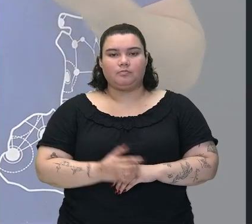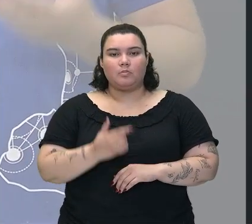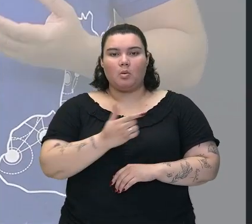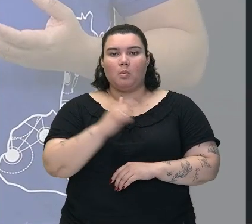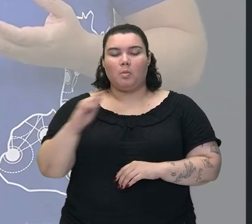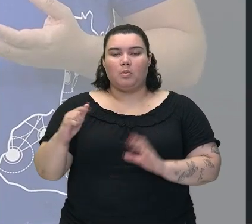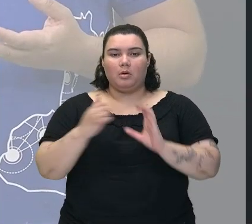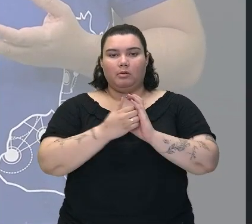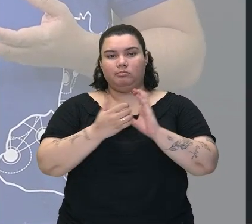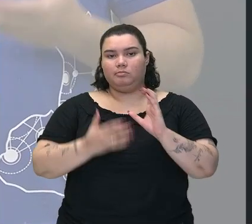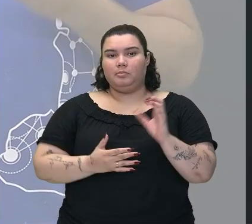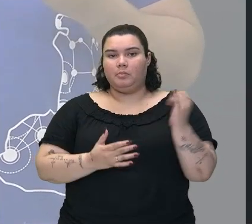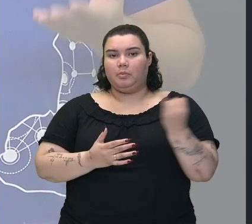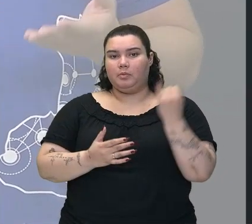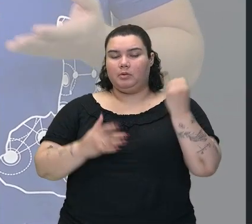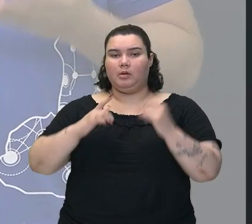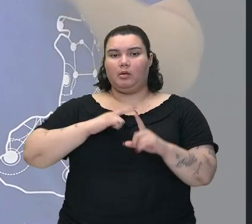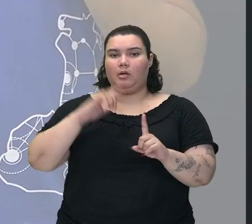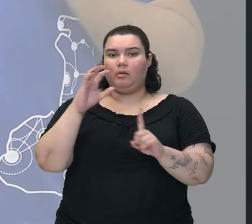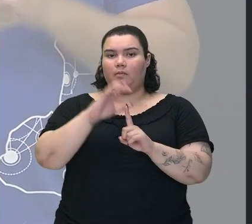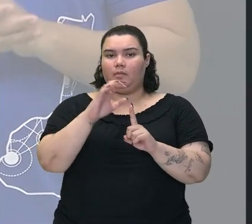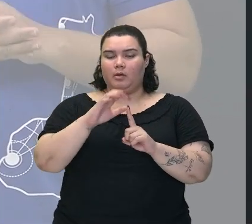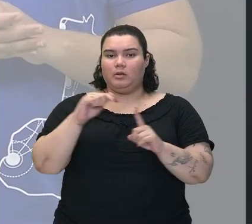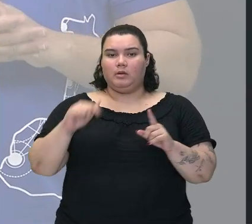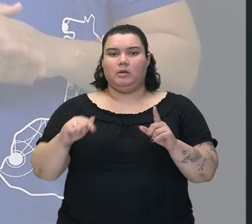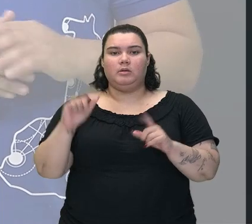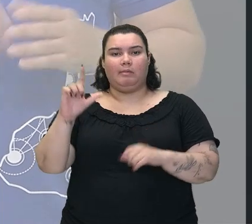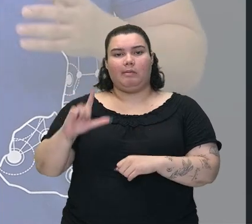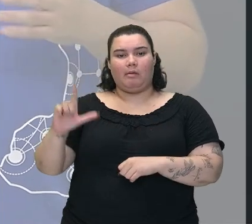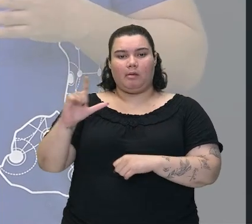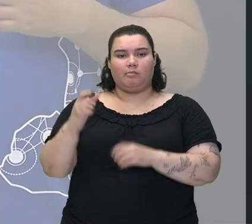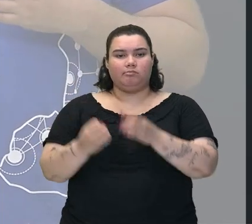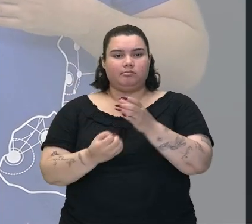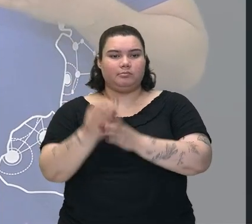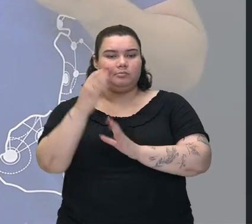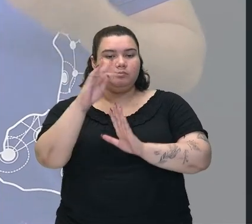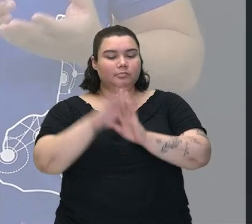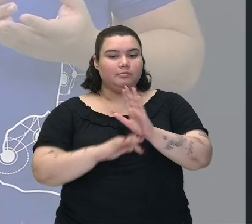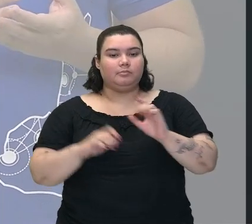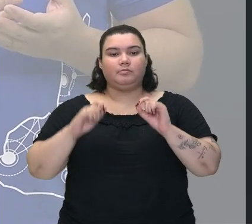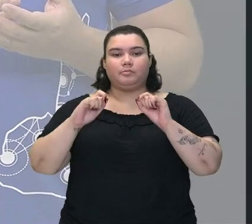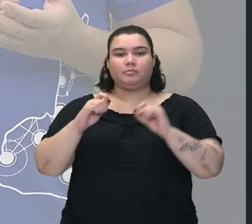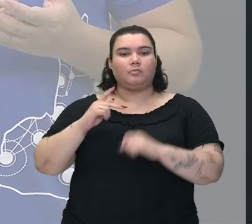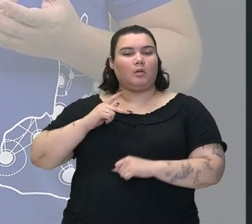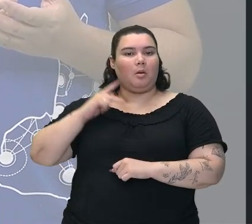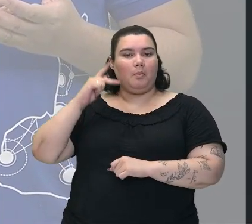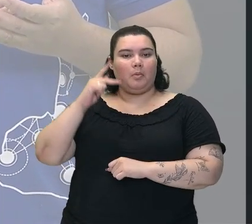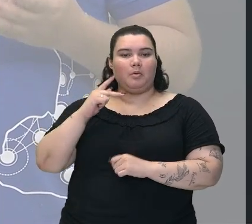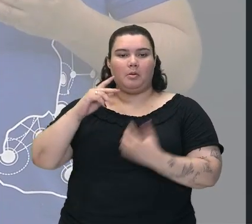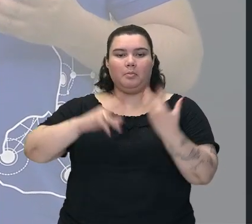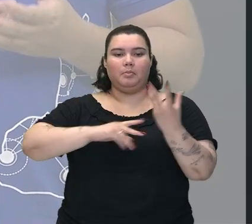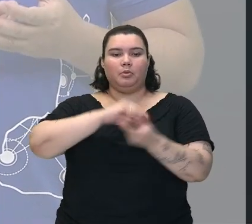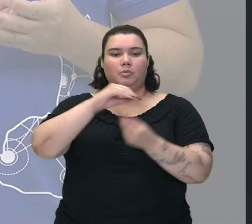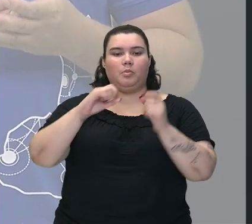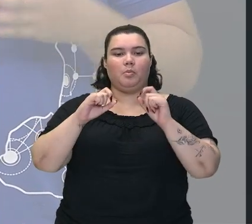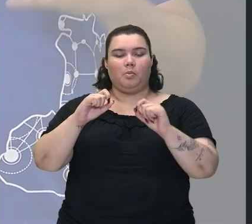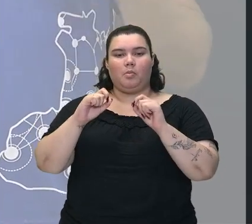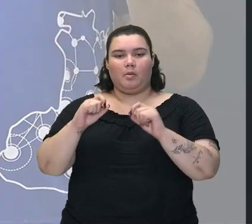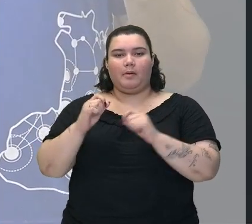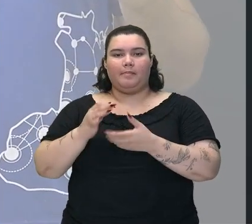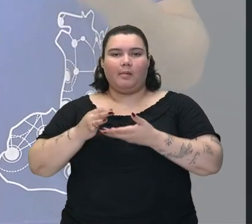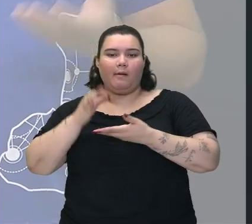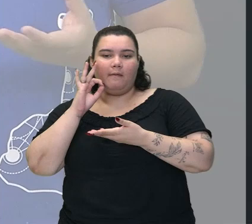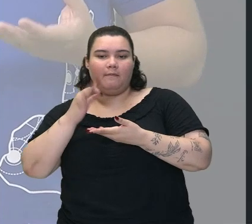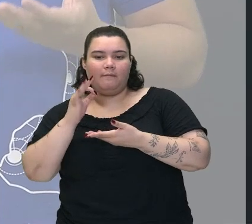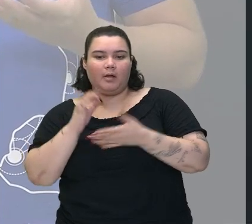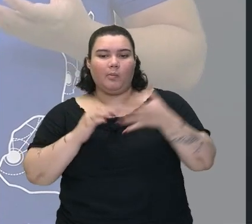que influenciou a produção literária desse período foi exatamente a política do café com leite. Então percebam que nós vamos ter aqui